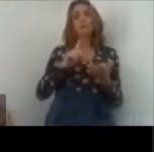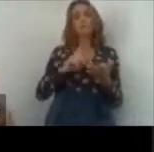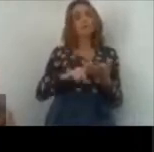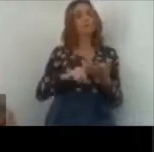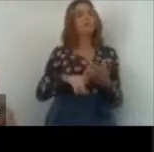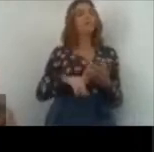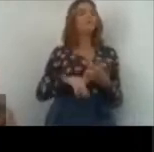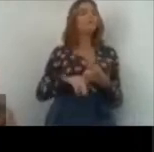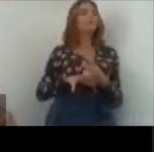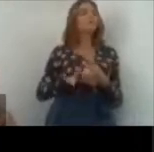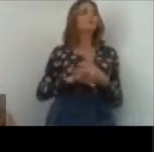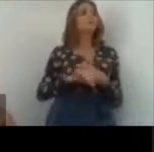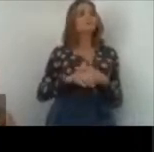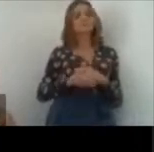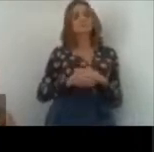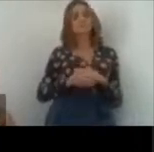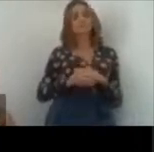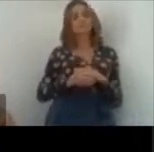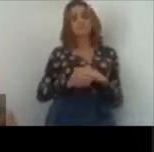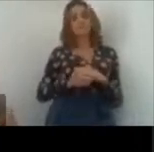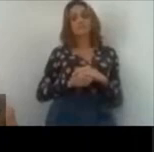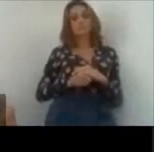só pela epidemiologia.